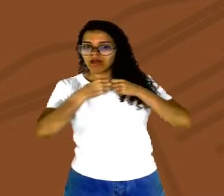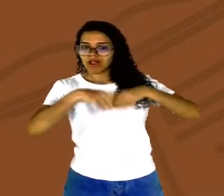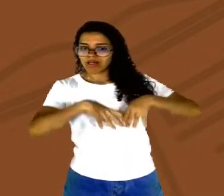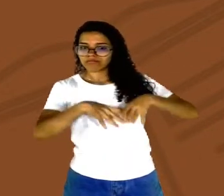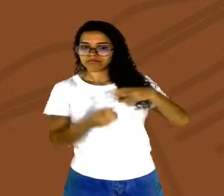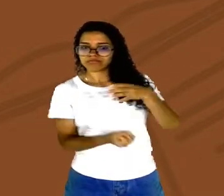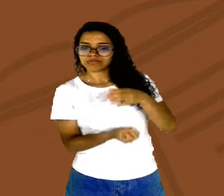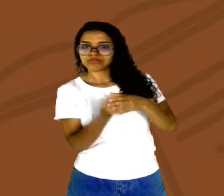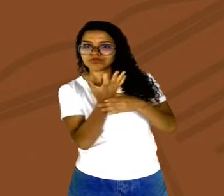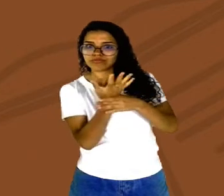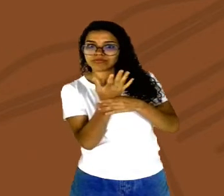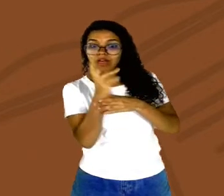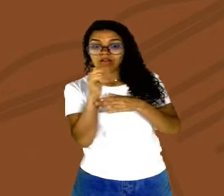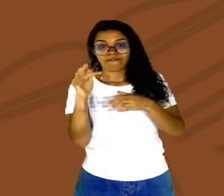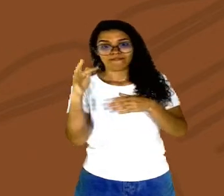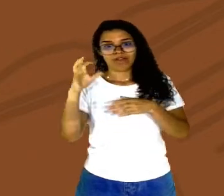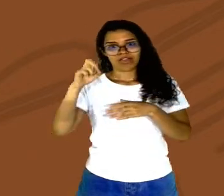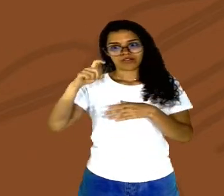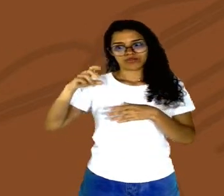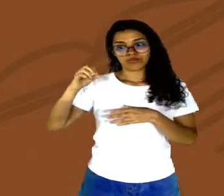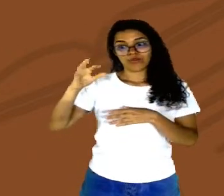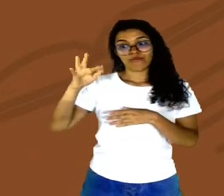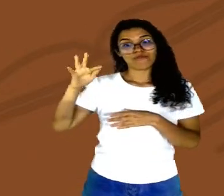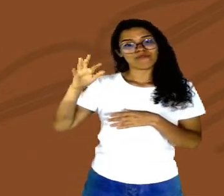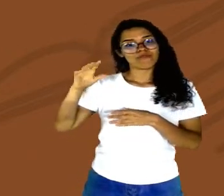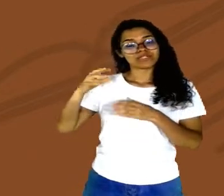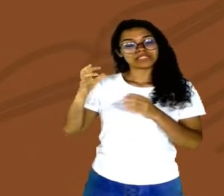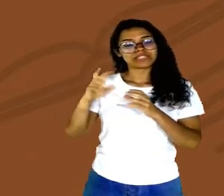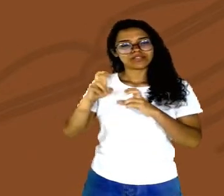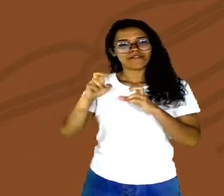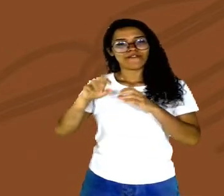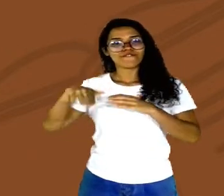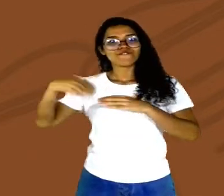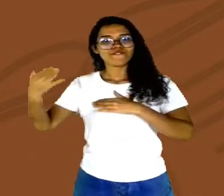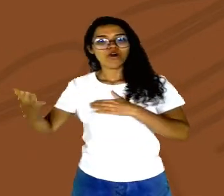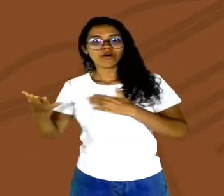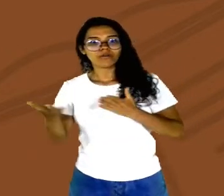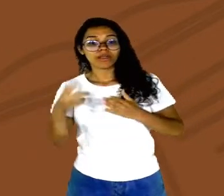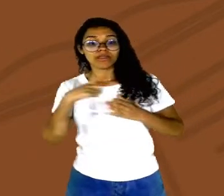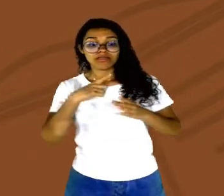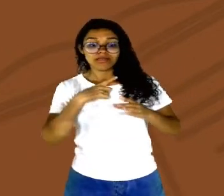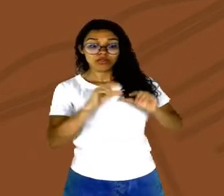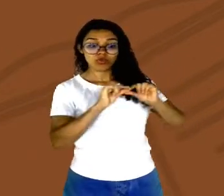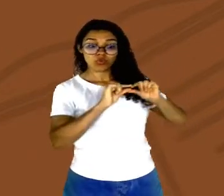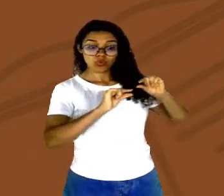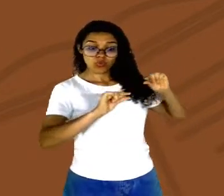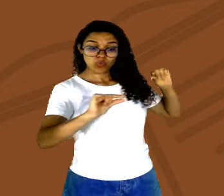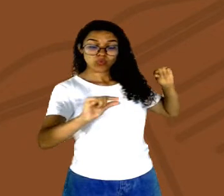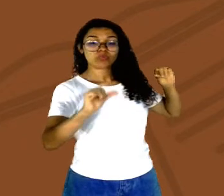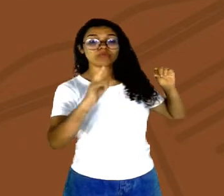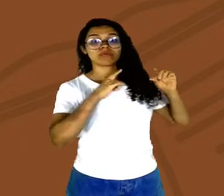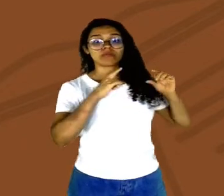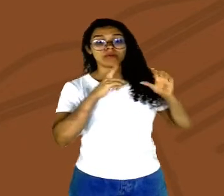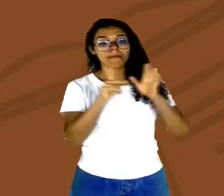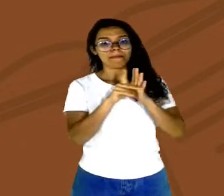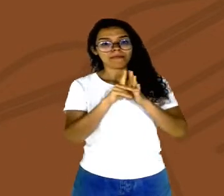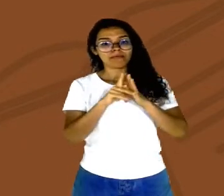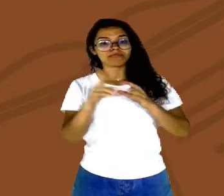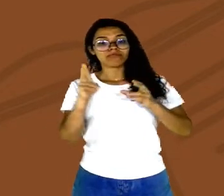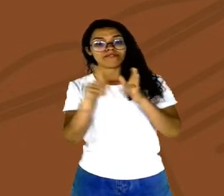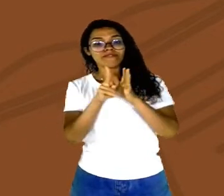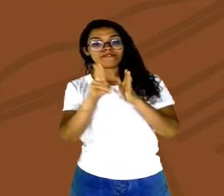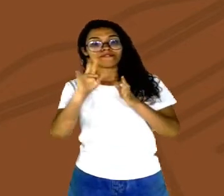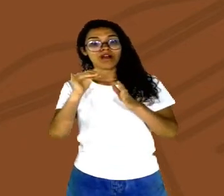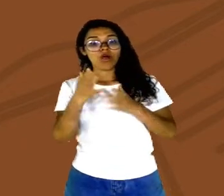que apresentam ductos, apresentam canais que vai conduzir determinada substância para fora do corpo, como